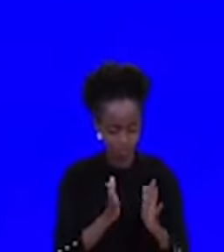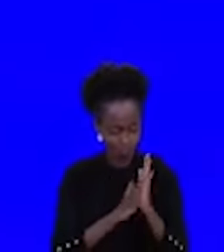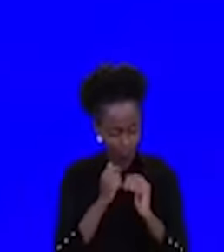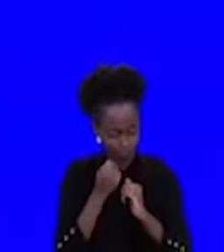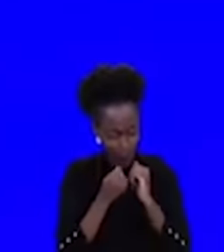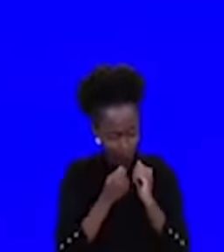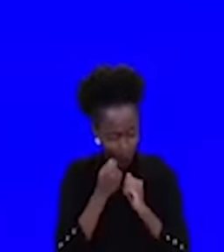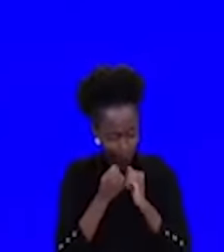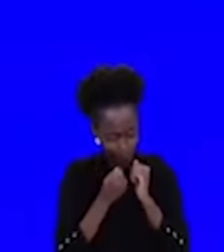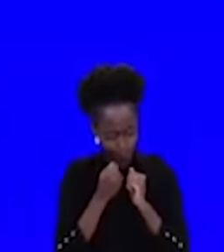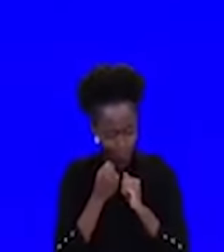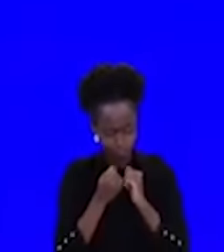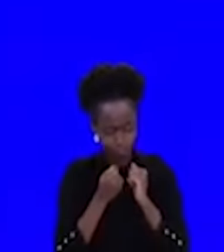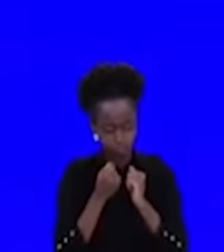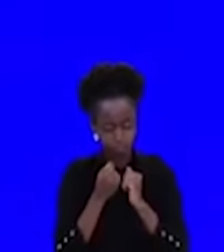Aleluia.